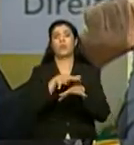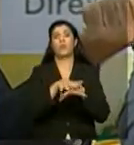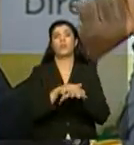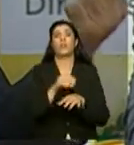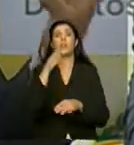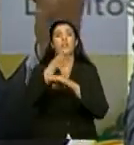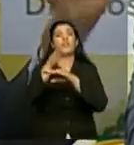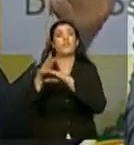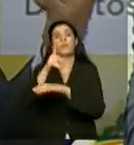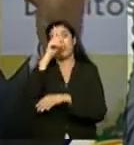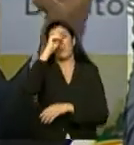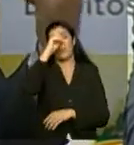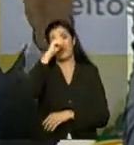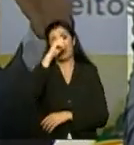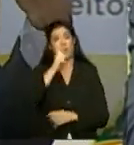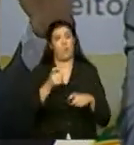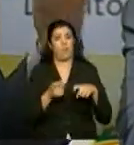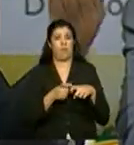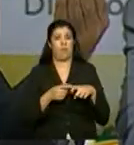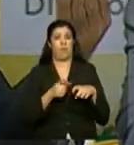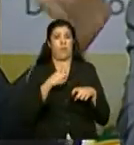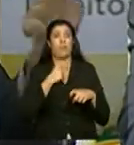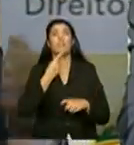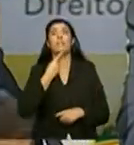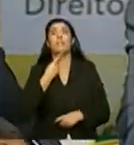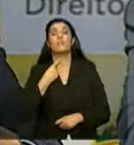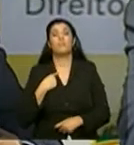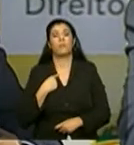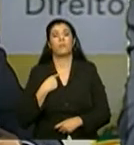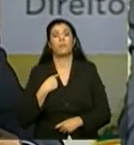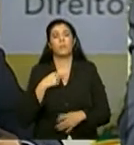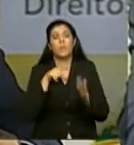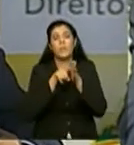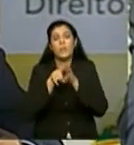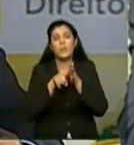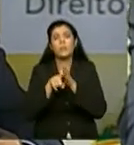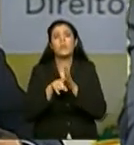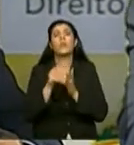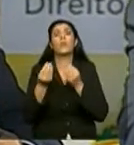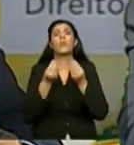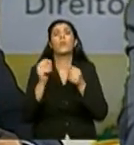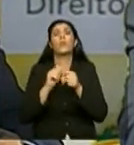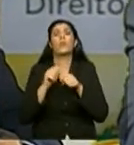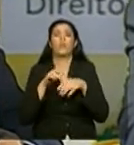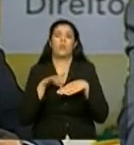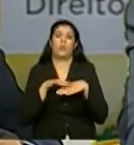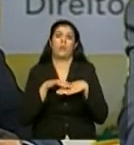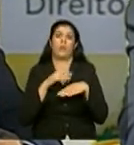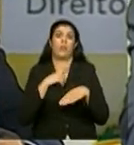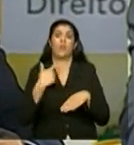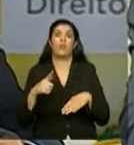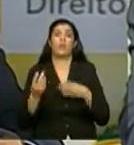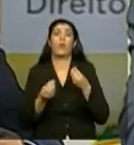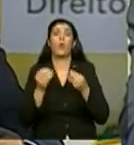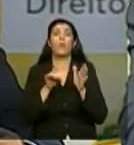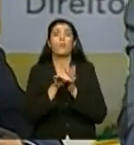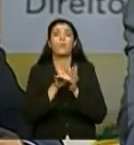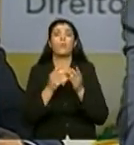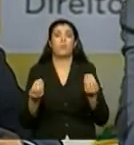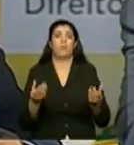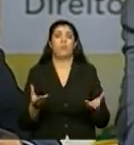hospital que é médico tem e desceu da noite gayle forman pdn e nós da noite com a enfermeira